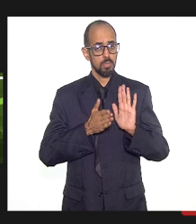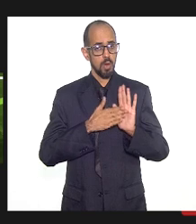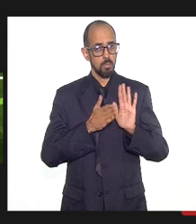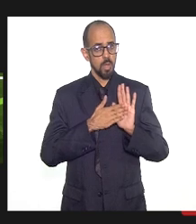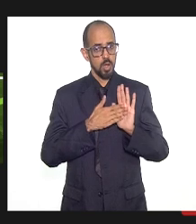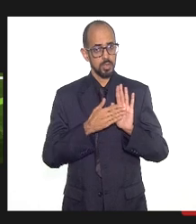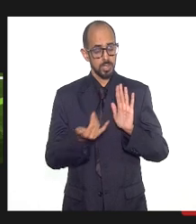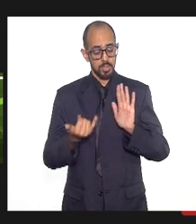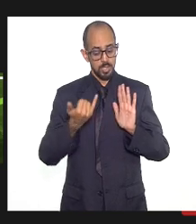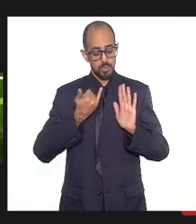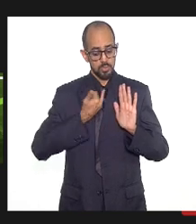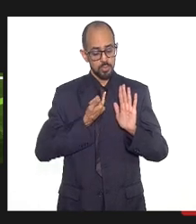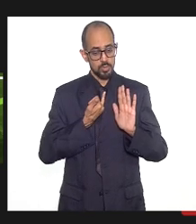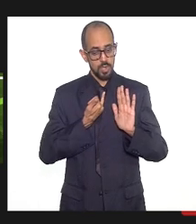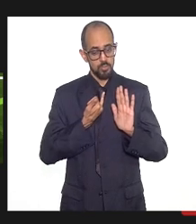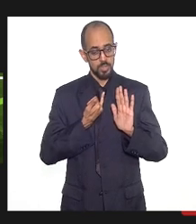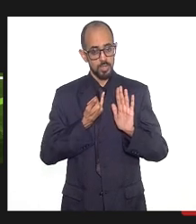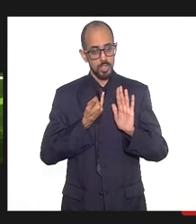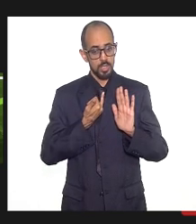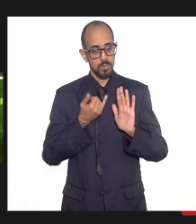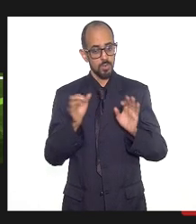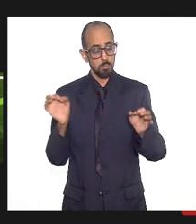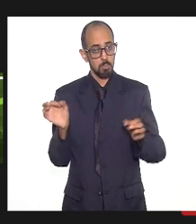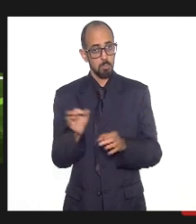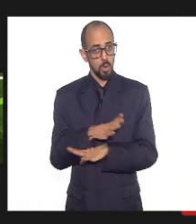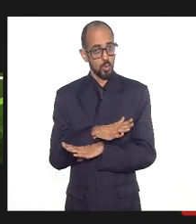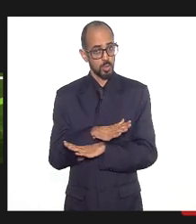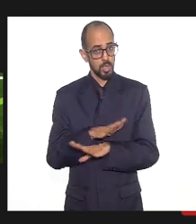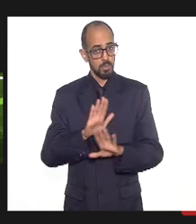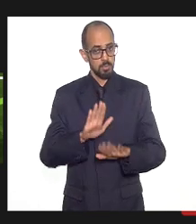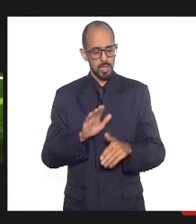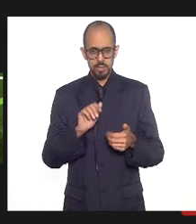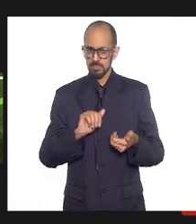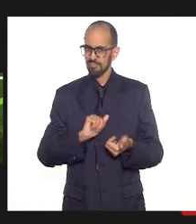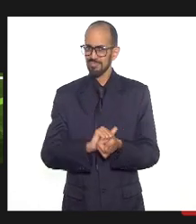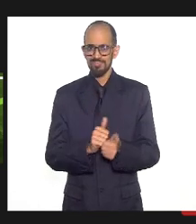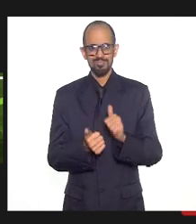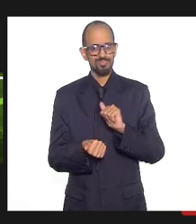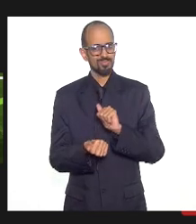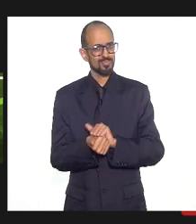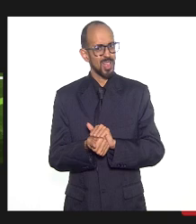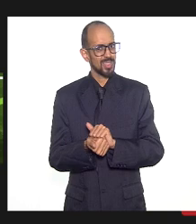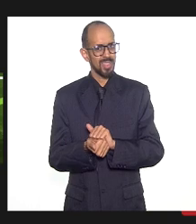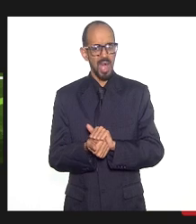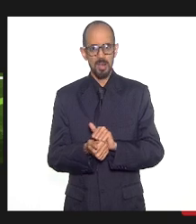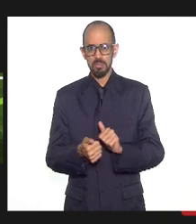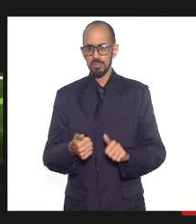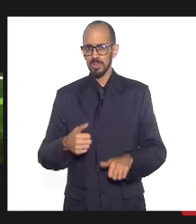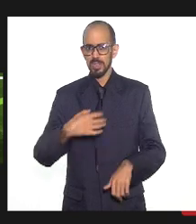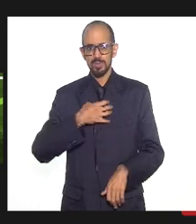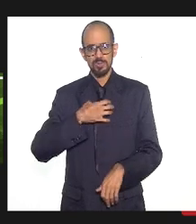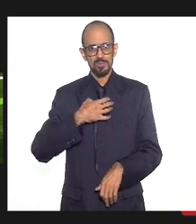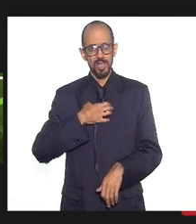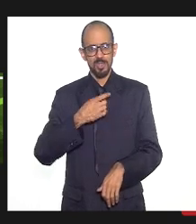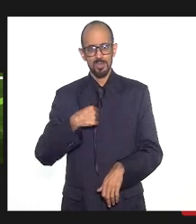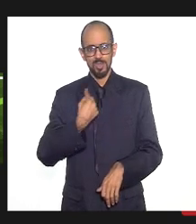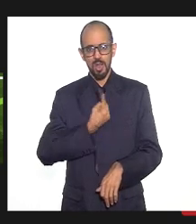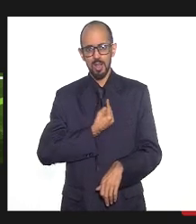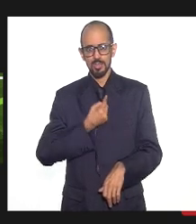para a gente, ela vem pronta e, às vezes, não encaixa no nosso dia a dia. E